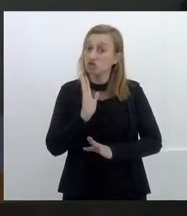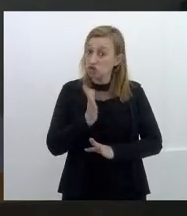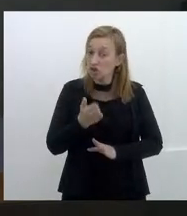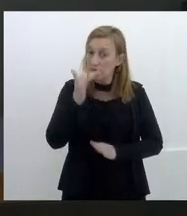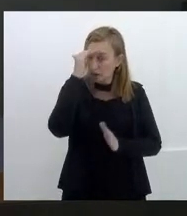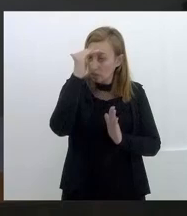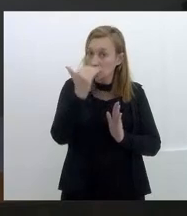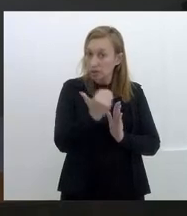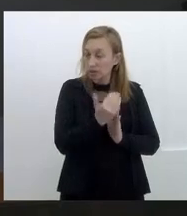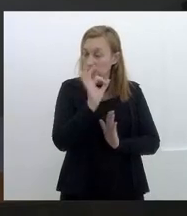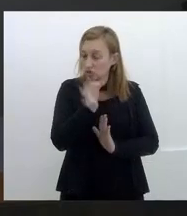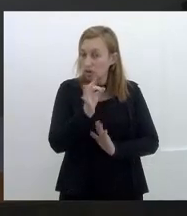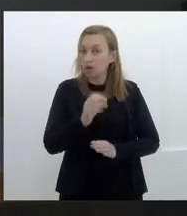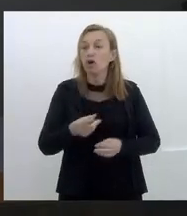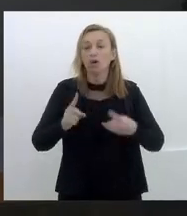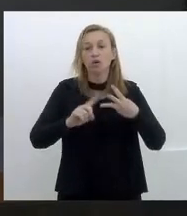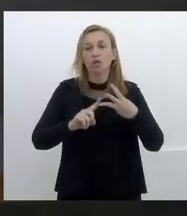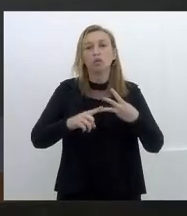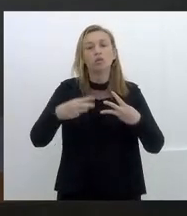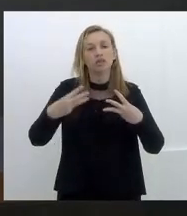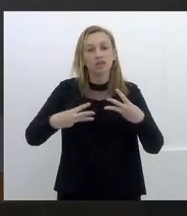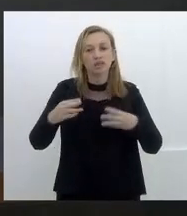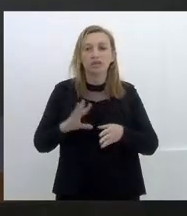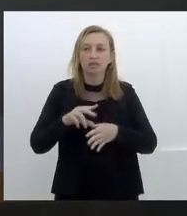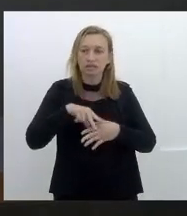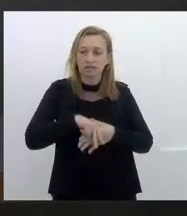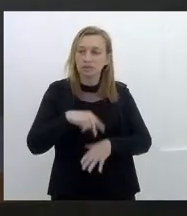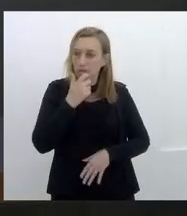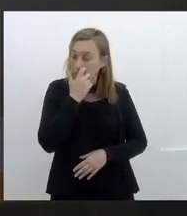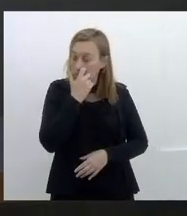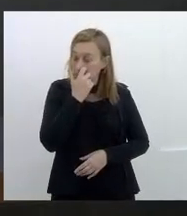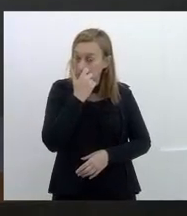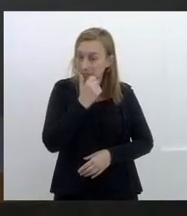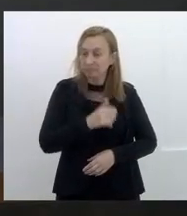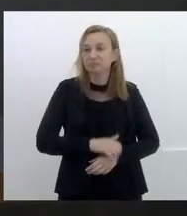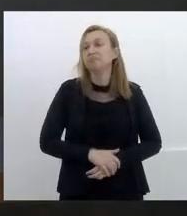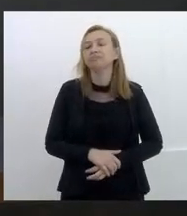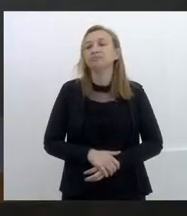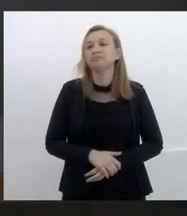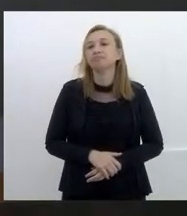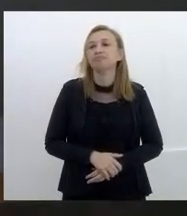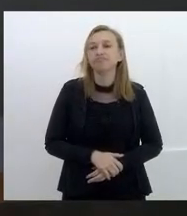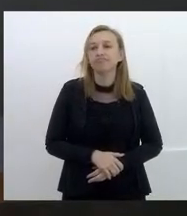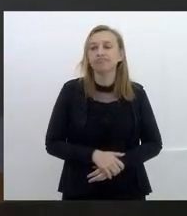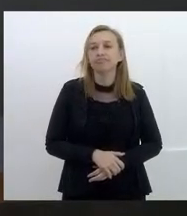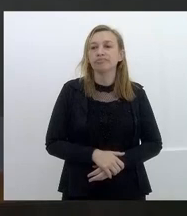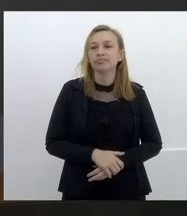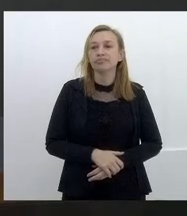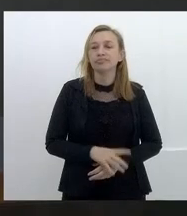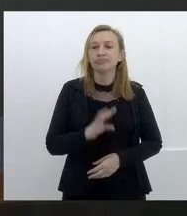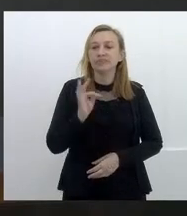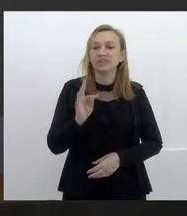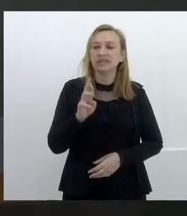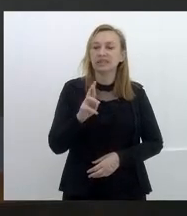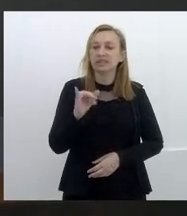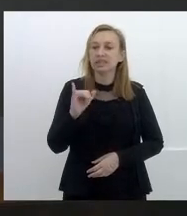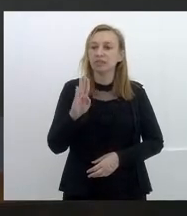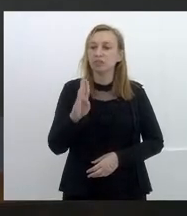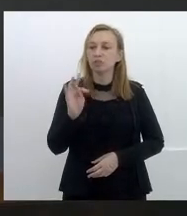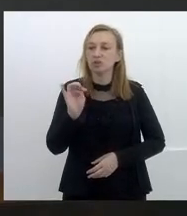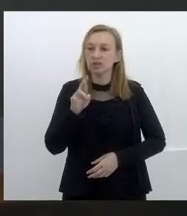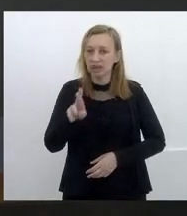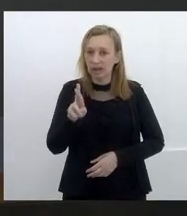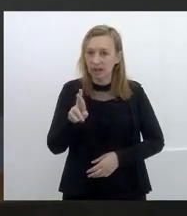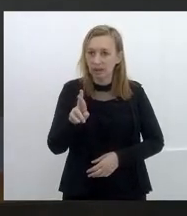e o 3º inciso é para você tributar que a maior de